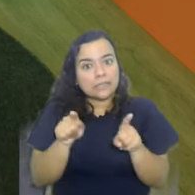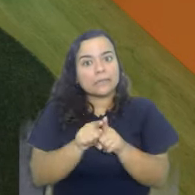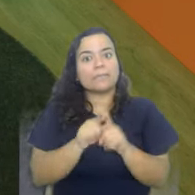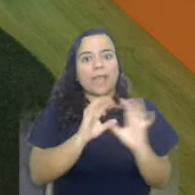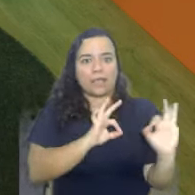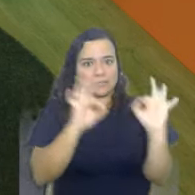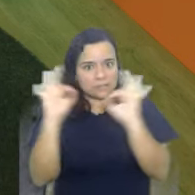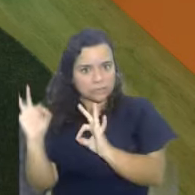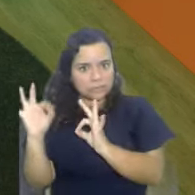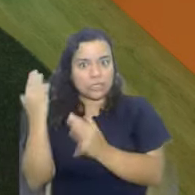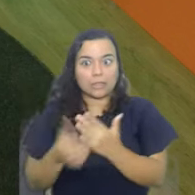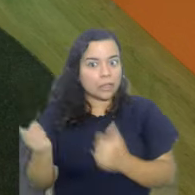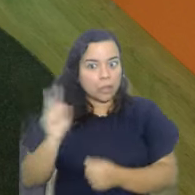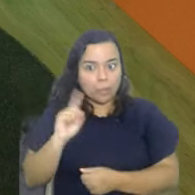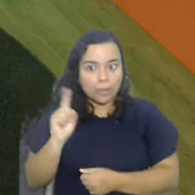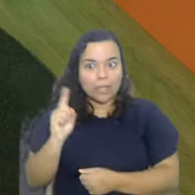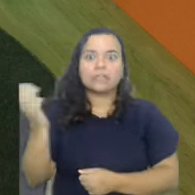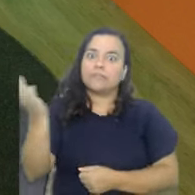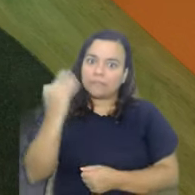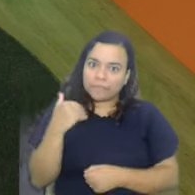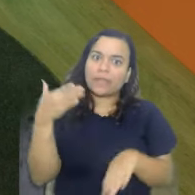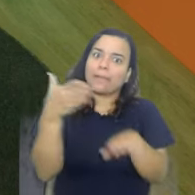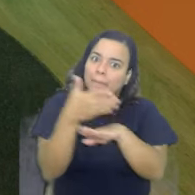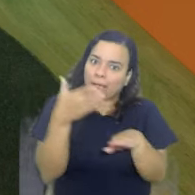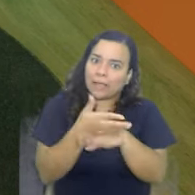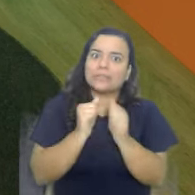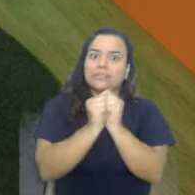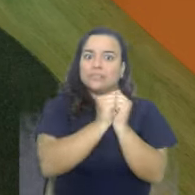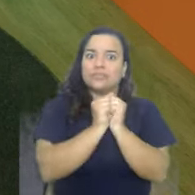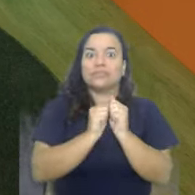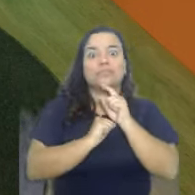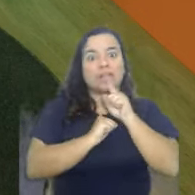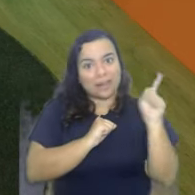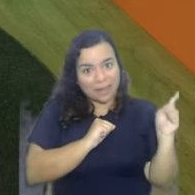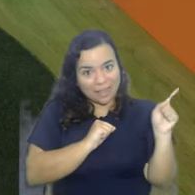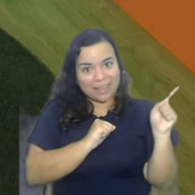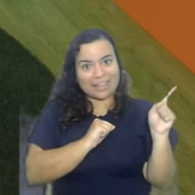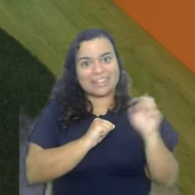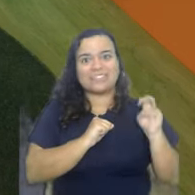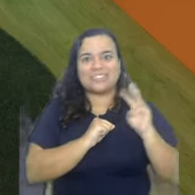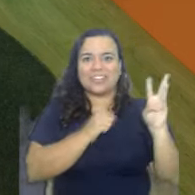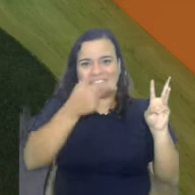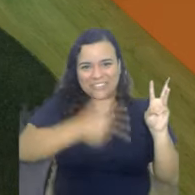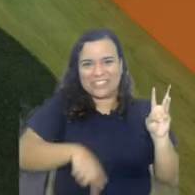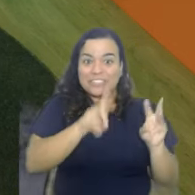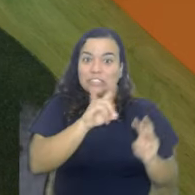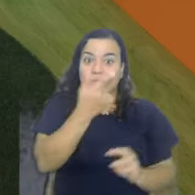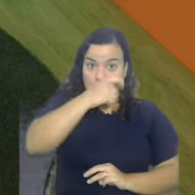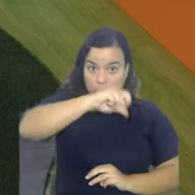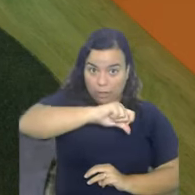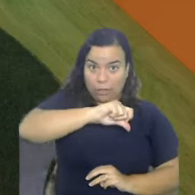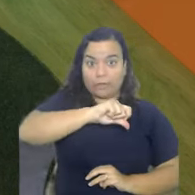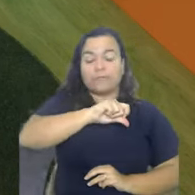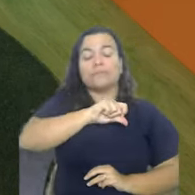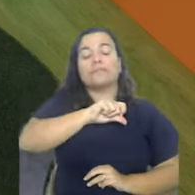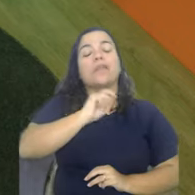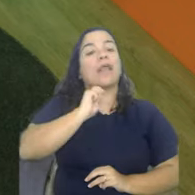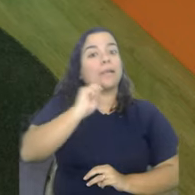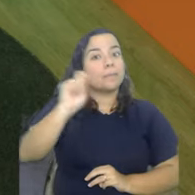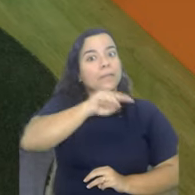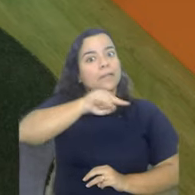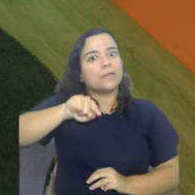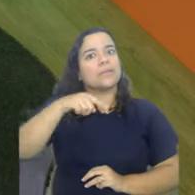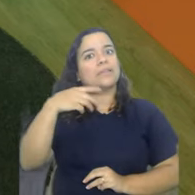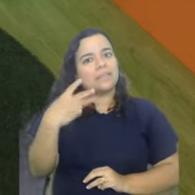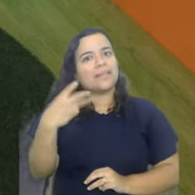Não percam a oportunidade de estarem lá com a gente na no agre show de novo no dia 29 de Abril até o dia 3 de Maio estaremos esperando